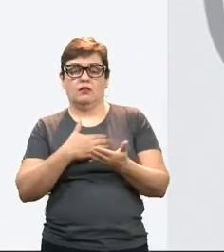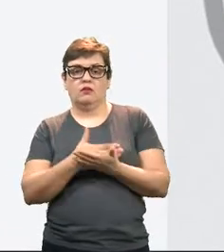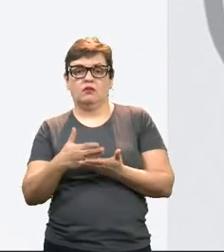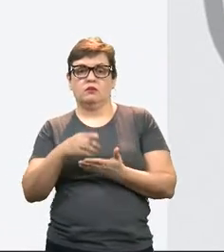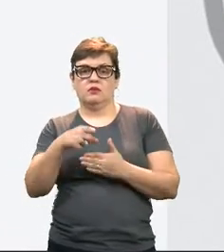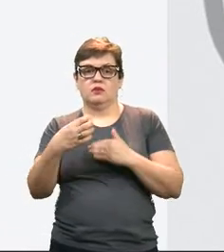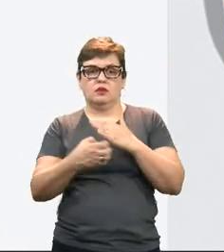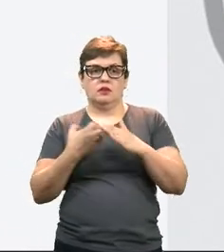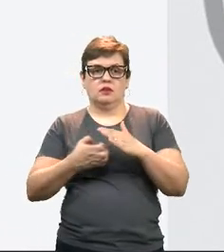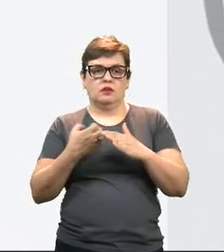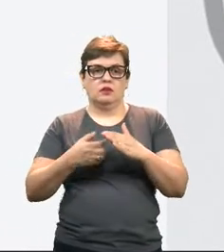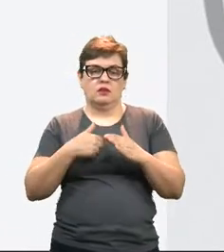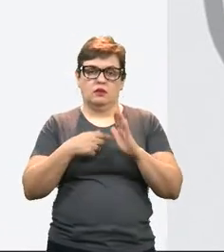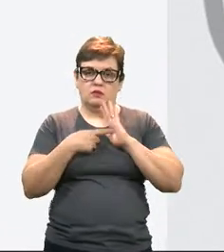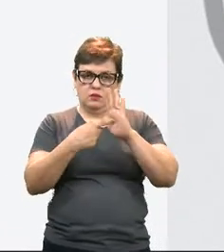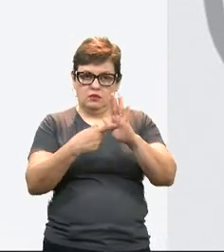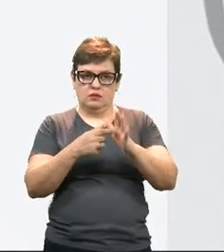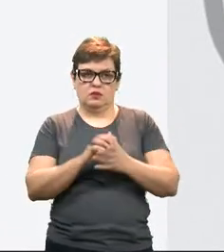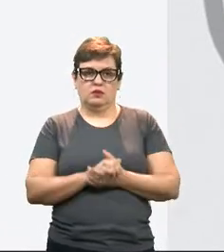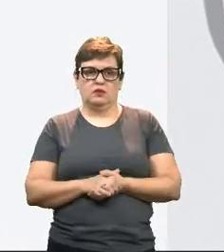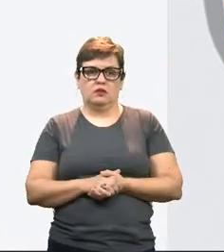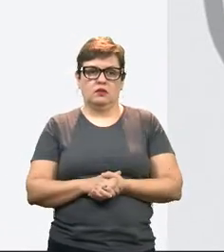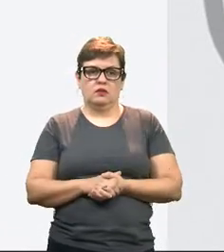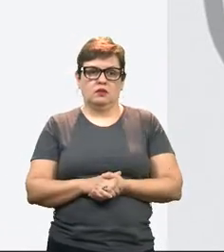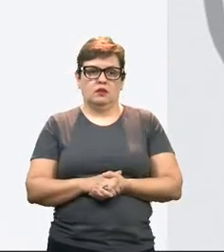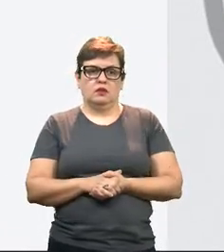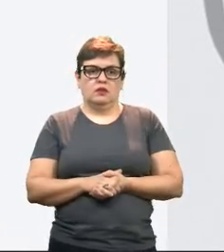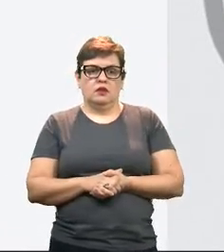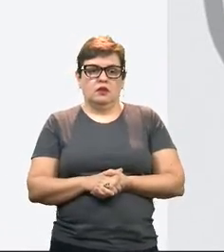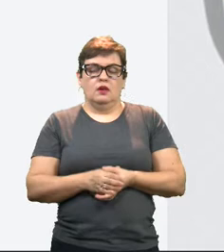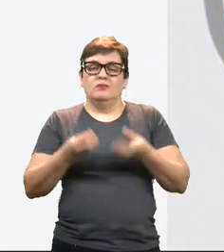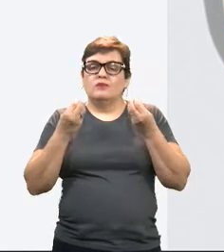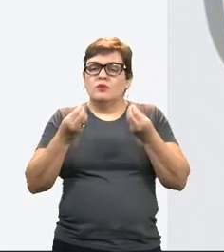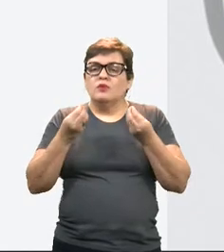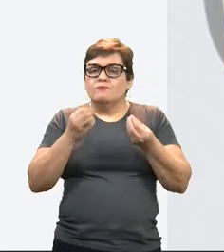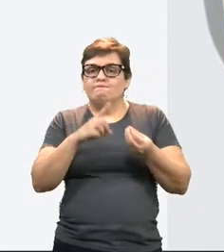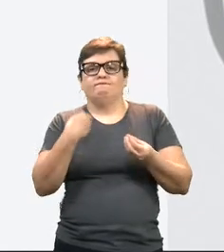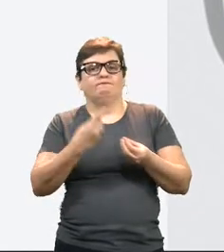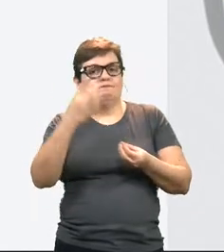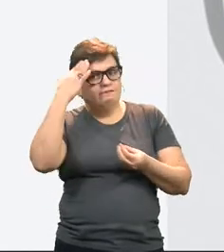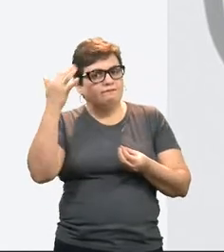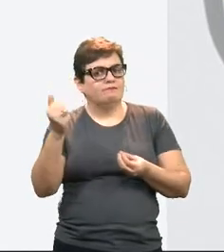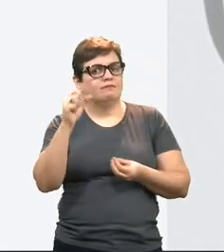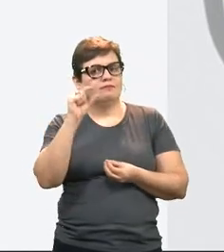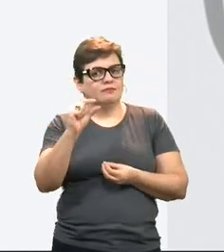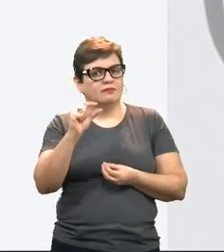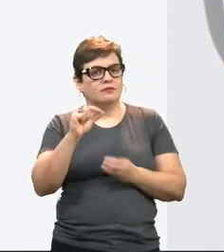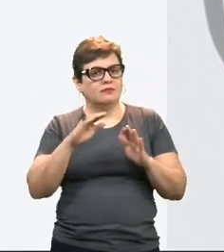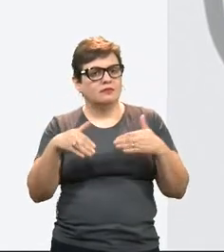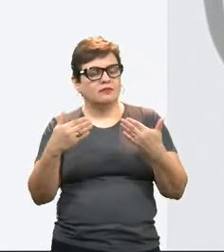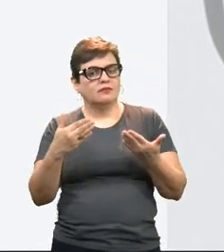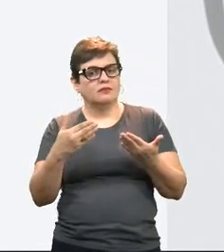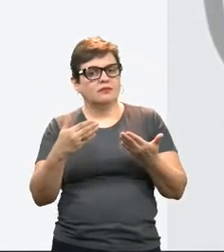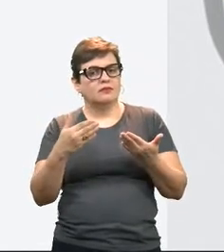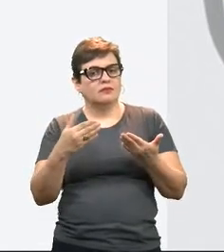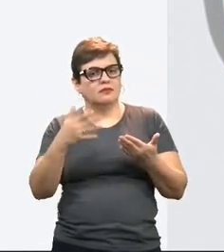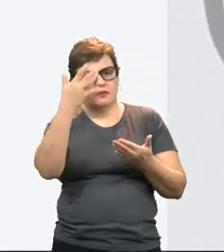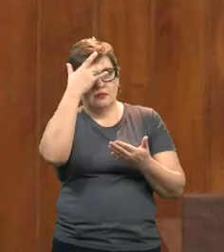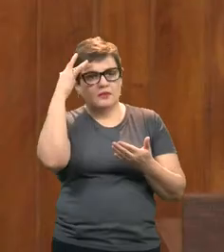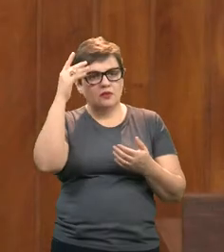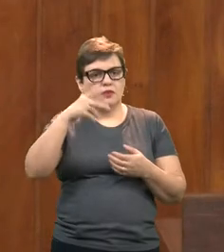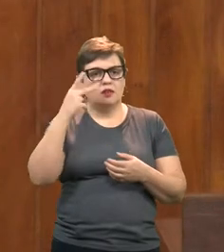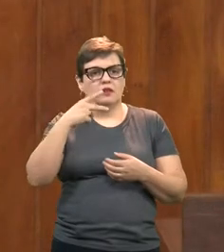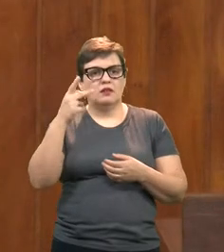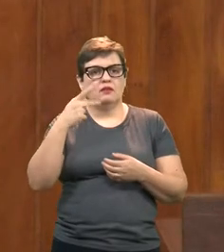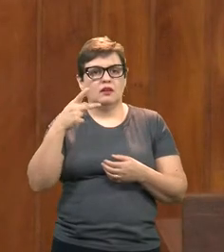eu colocava esse primeiro slide para mostrar o quão pouco nós sabemos. Quando alguém fala de canabidiol, fala, ah,